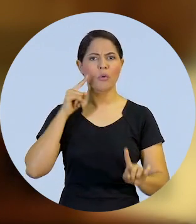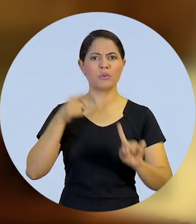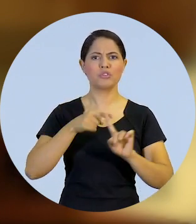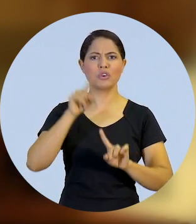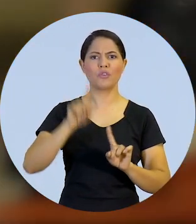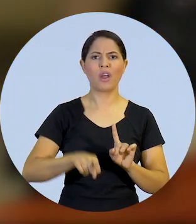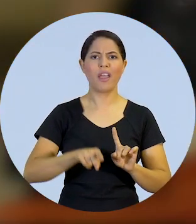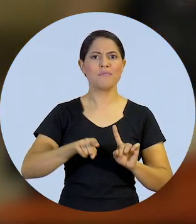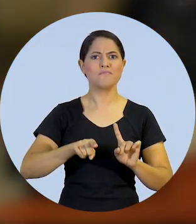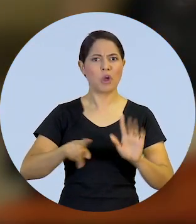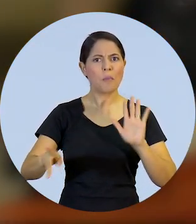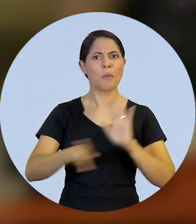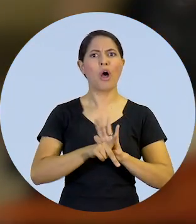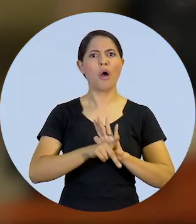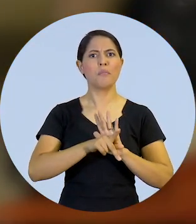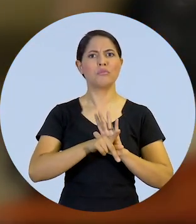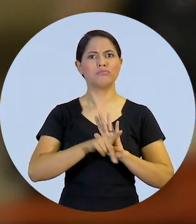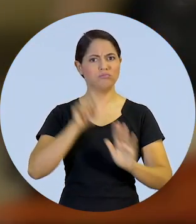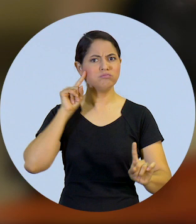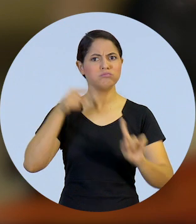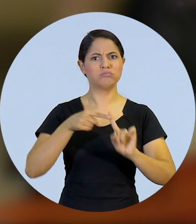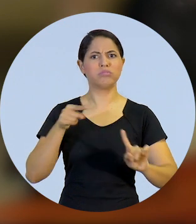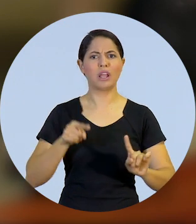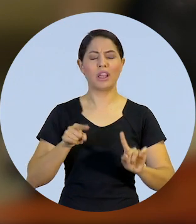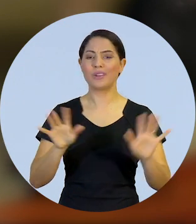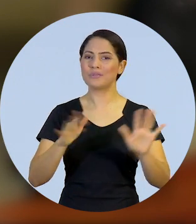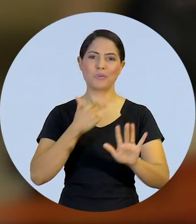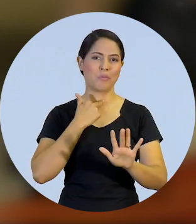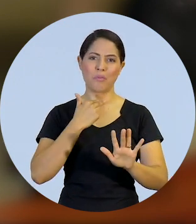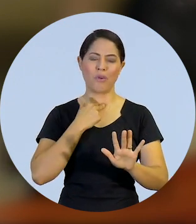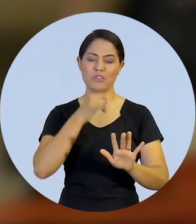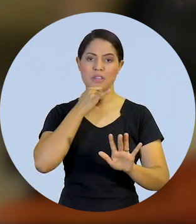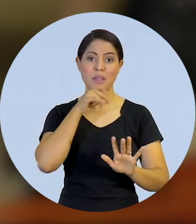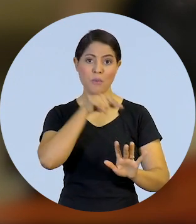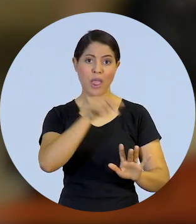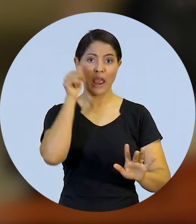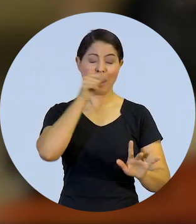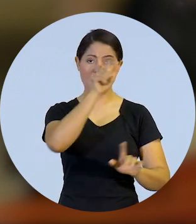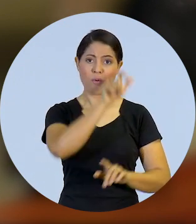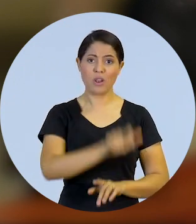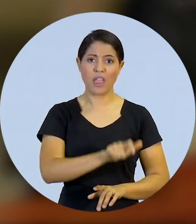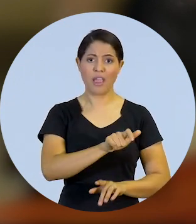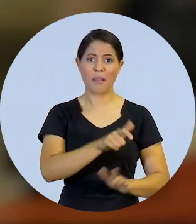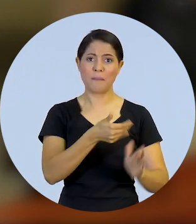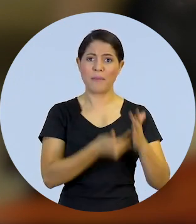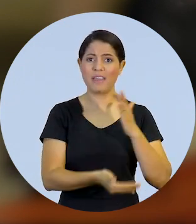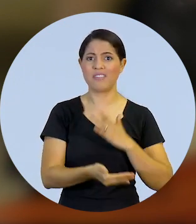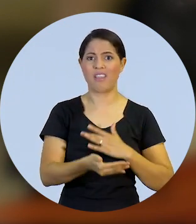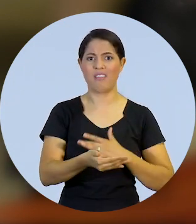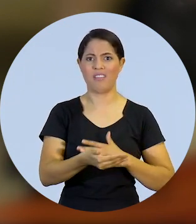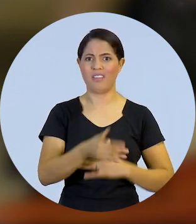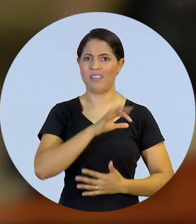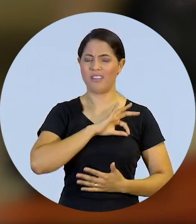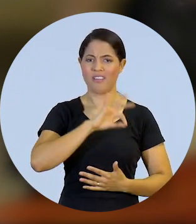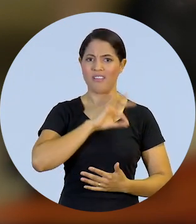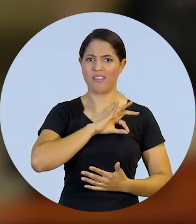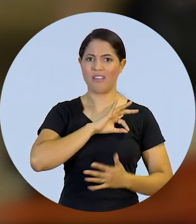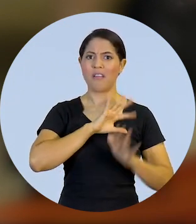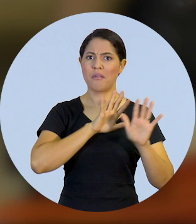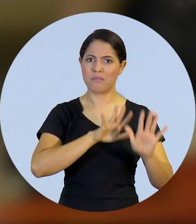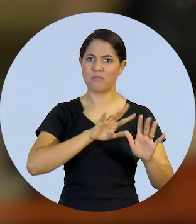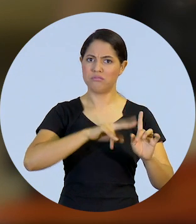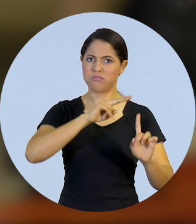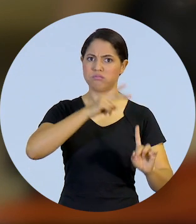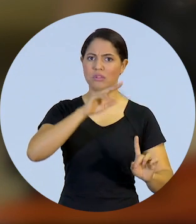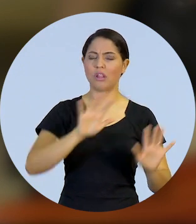ponto, na minha leitura, fulcral aqui. Não podemos negar que a mulher, na licença maternidade, aufere rendimento,